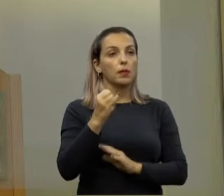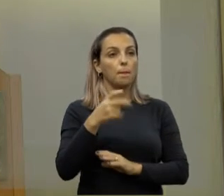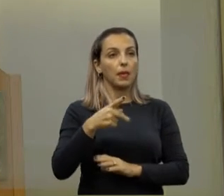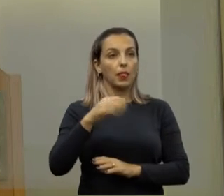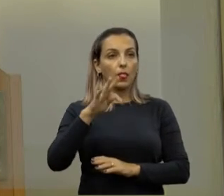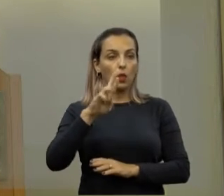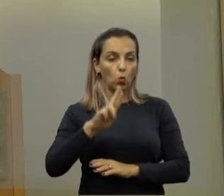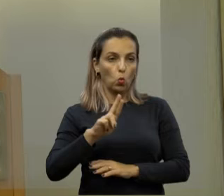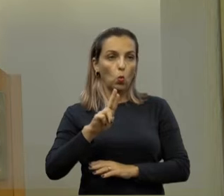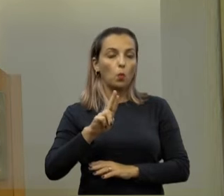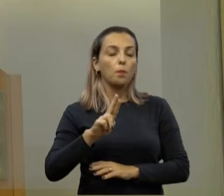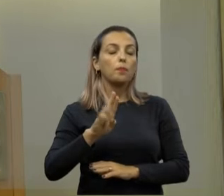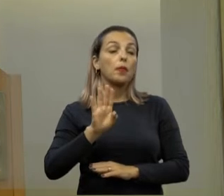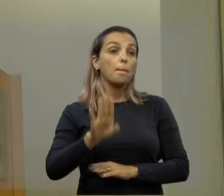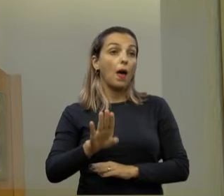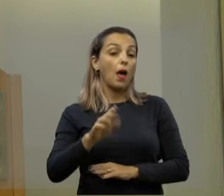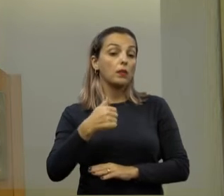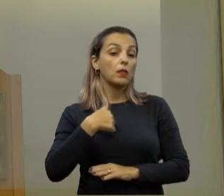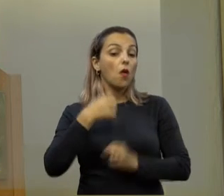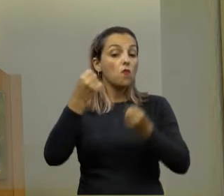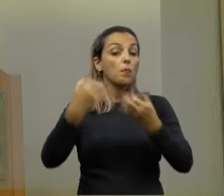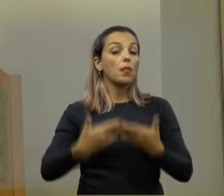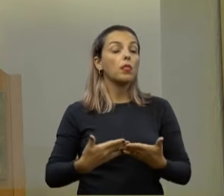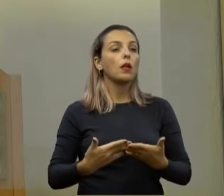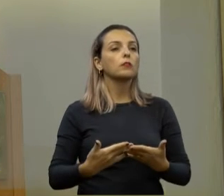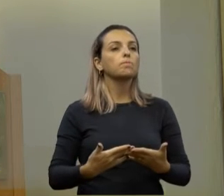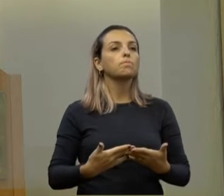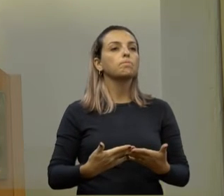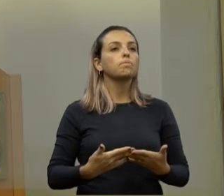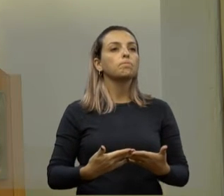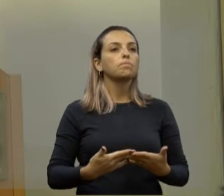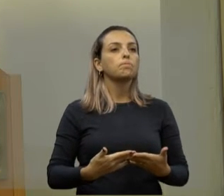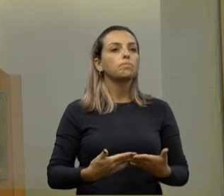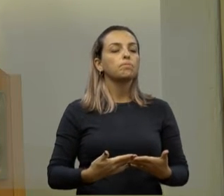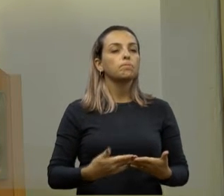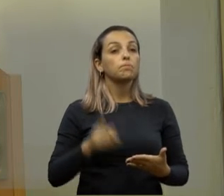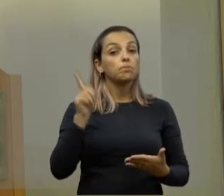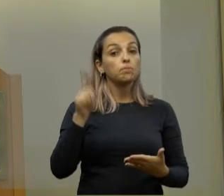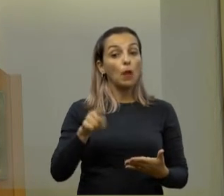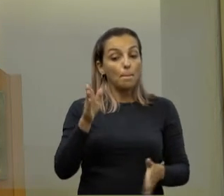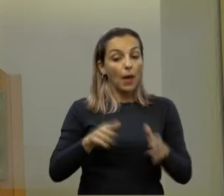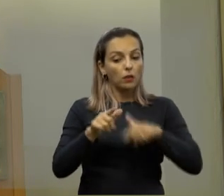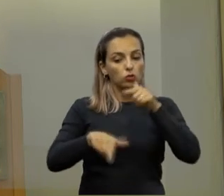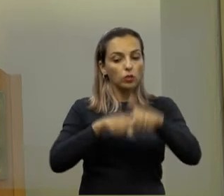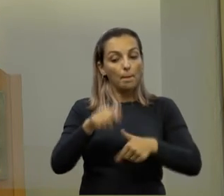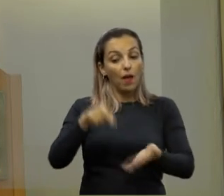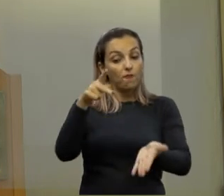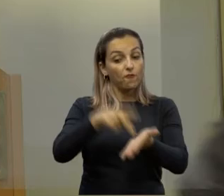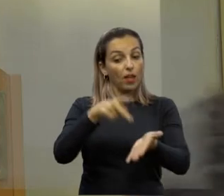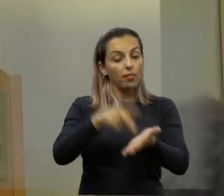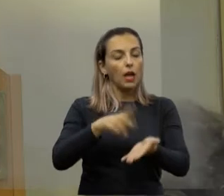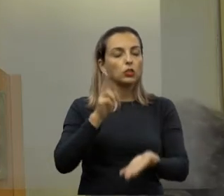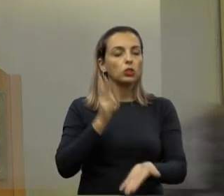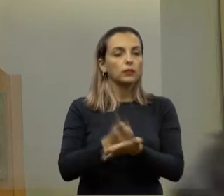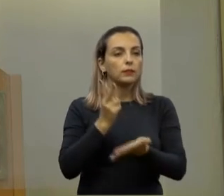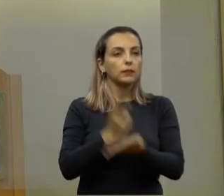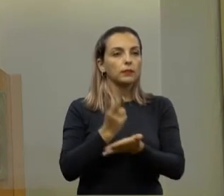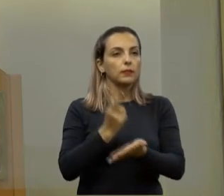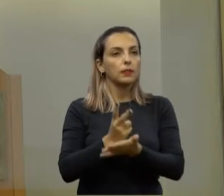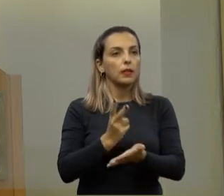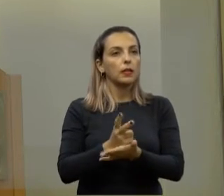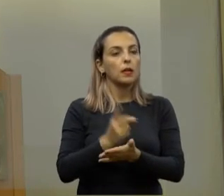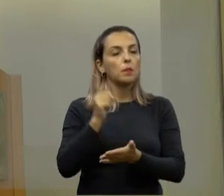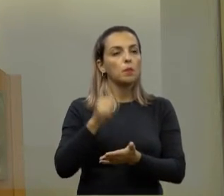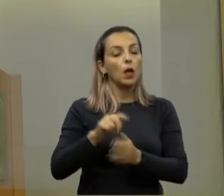Mortos mas eu deixo aqui bem claro falta em seus mandatos na verdade é isso e o que tem